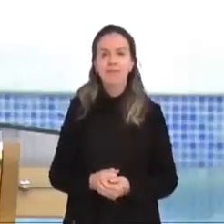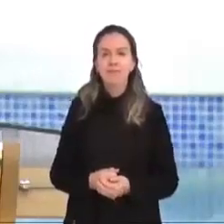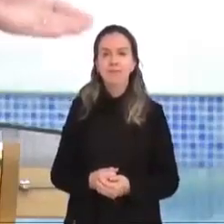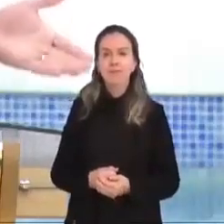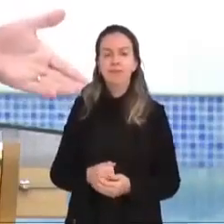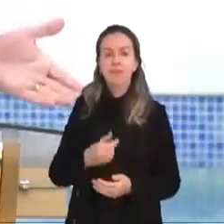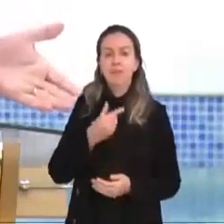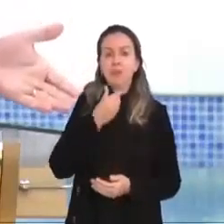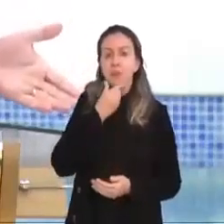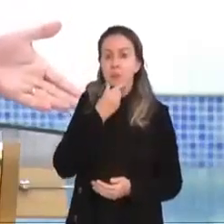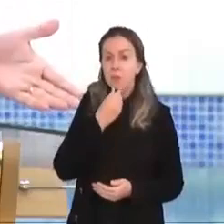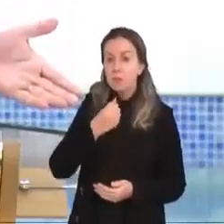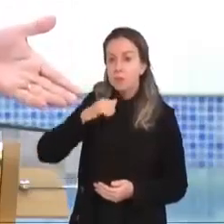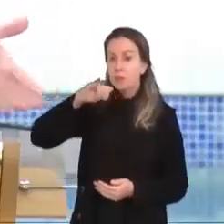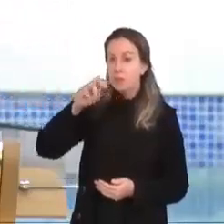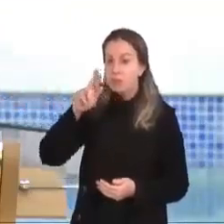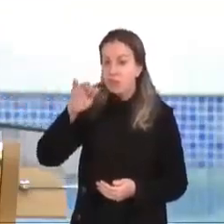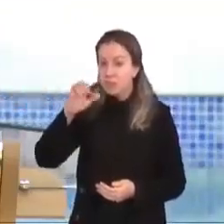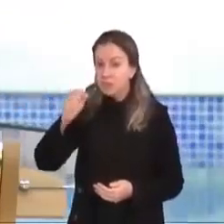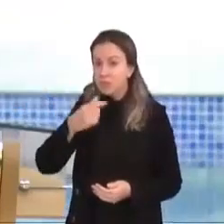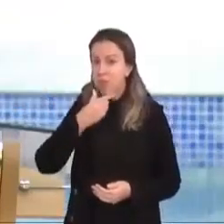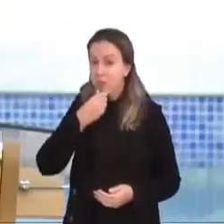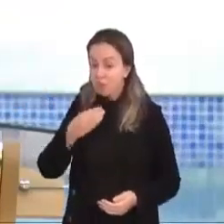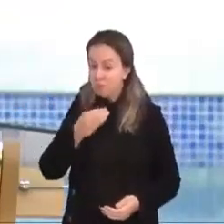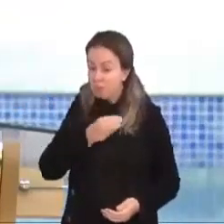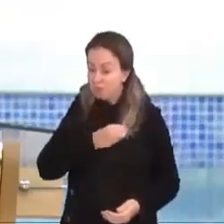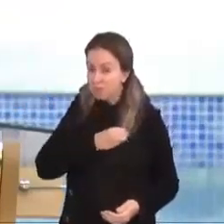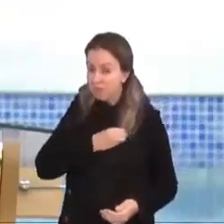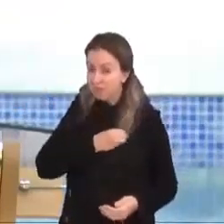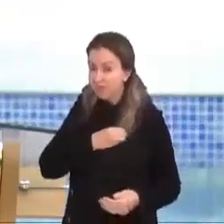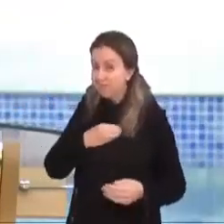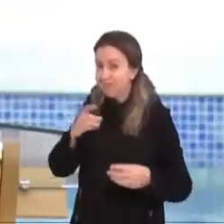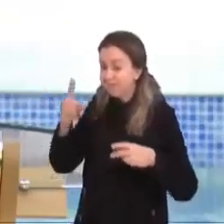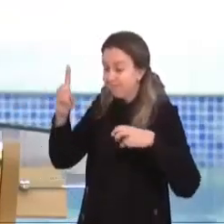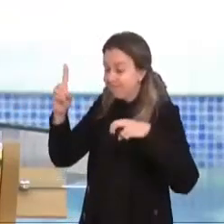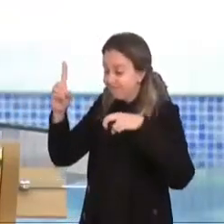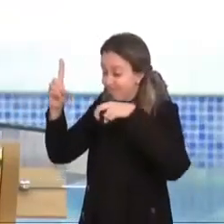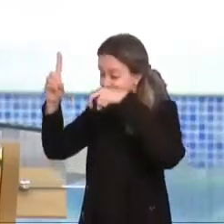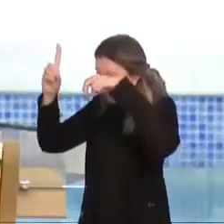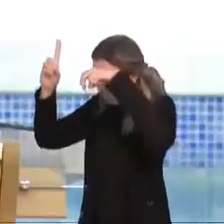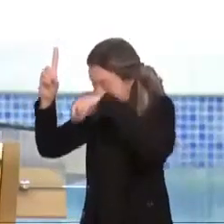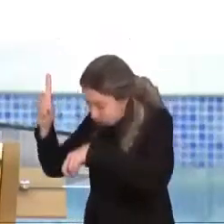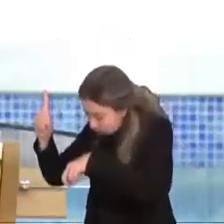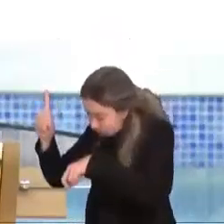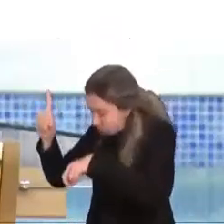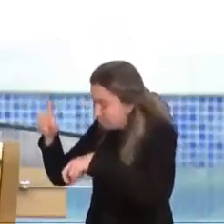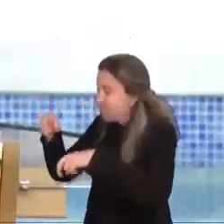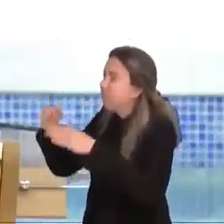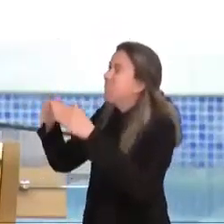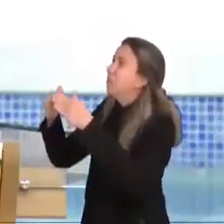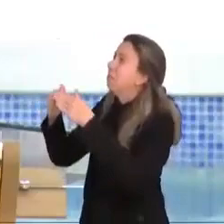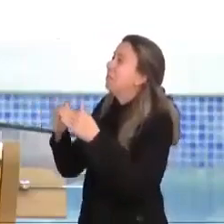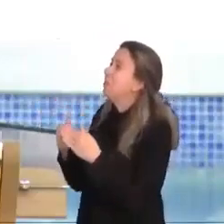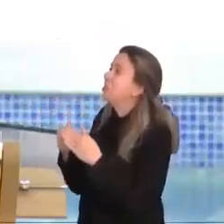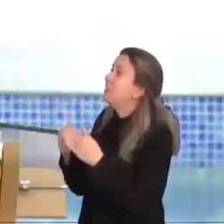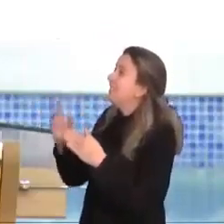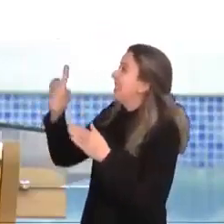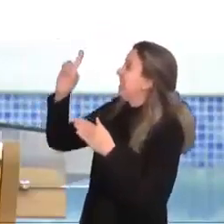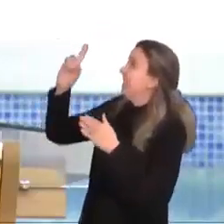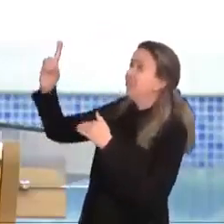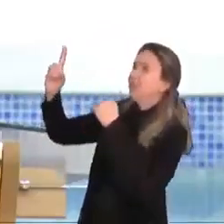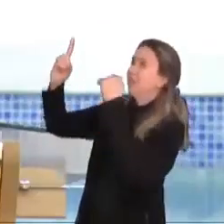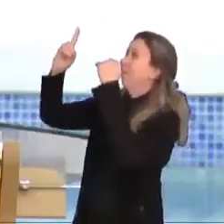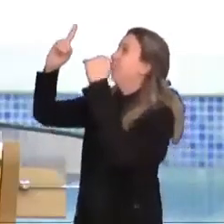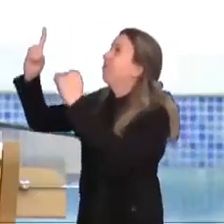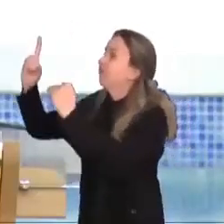reconhecer que é homem, e depois faz ele reconhecer que ele é Deus, e depois ele diz: agora